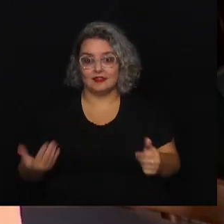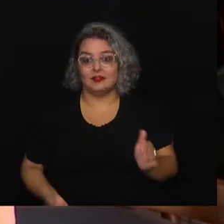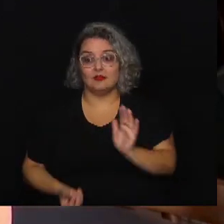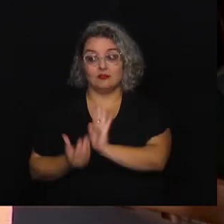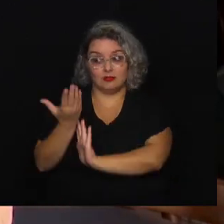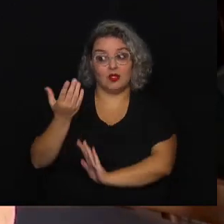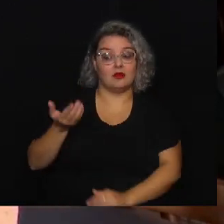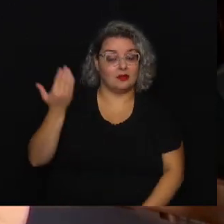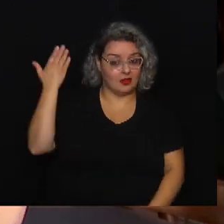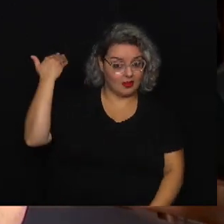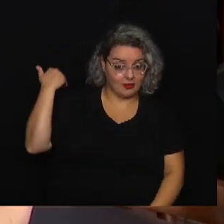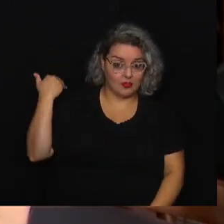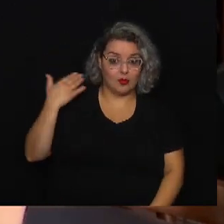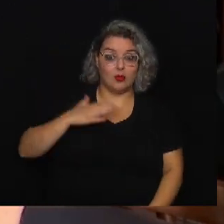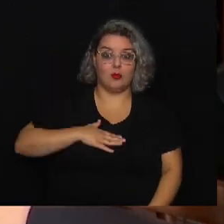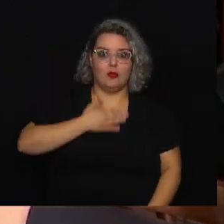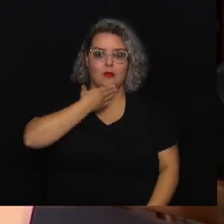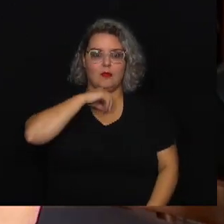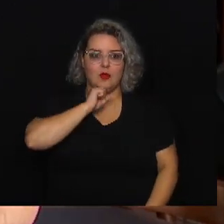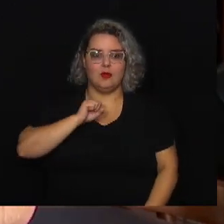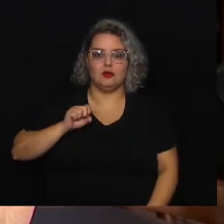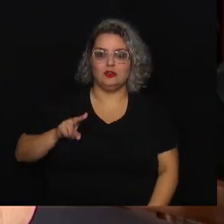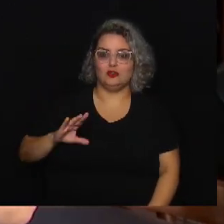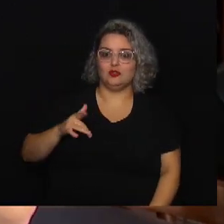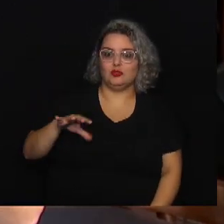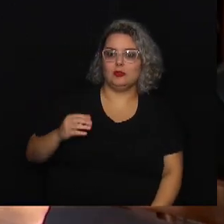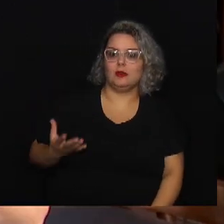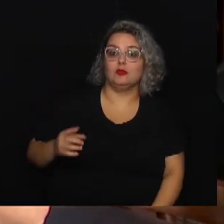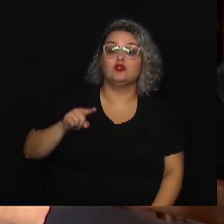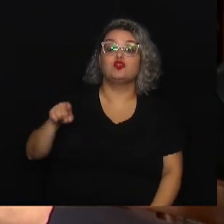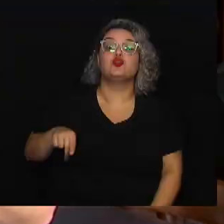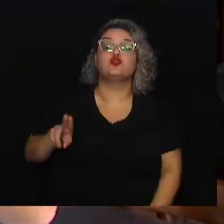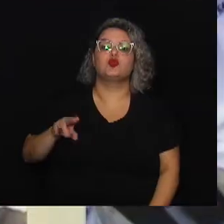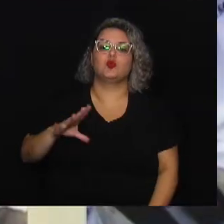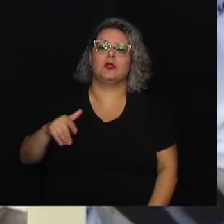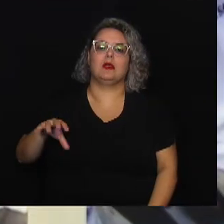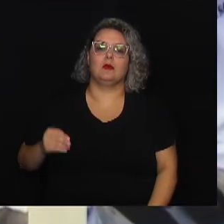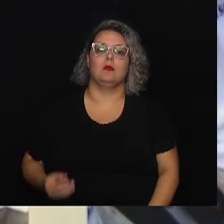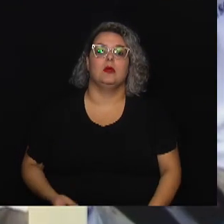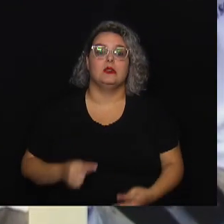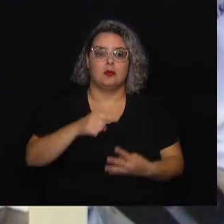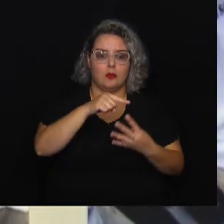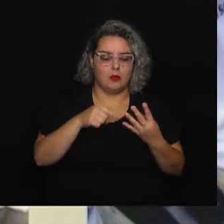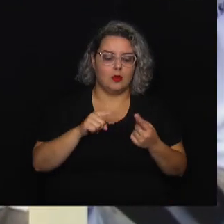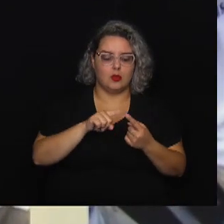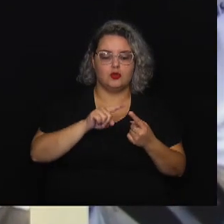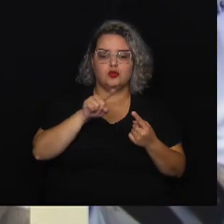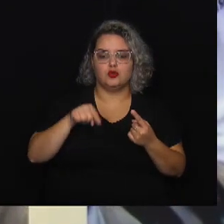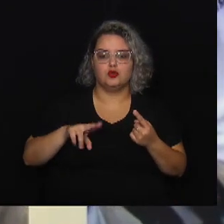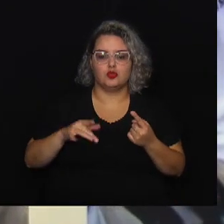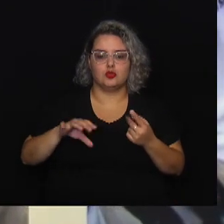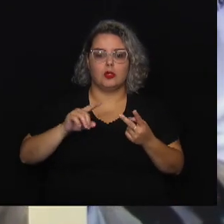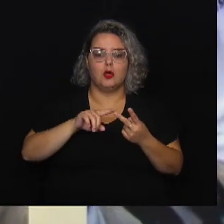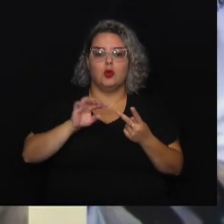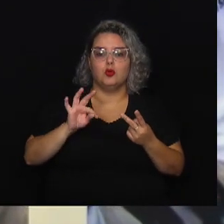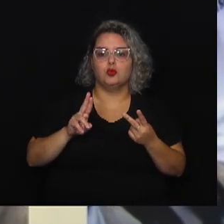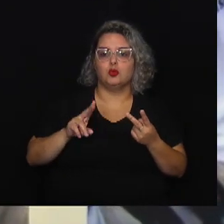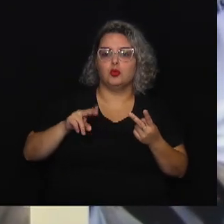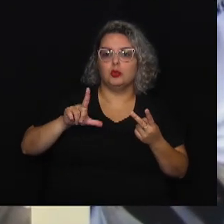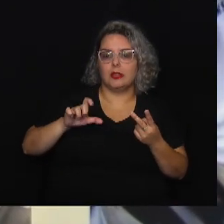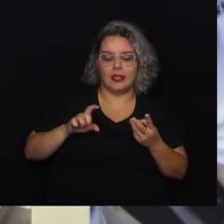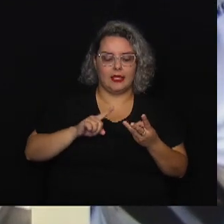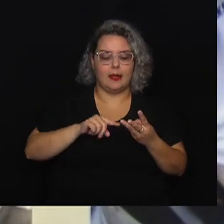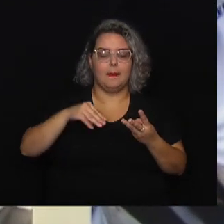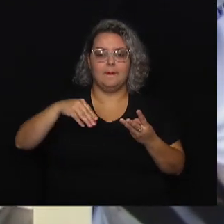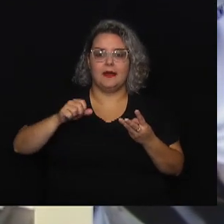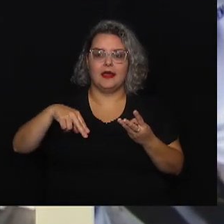dos fundadores é meu pai, o Zucão, o famoso Zucão. O Zucão eram 4 fundadores: Zucão, Tulé, Mané e Oswaldo